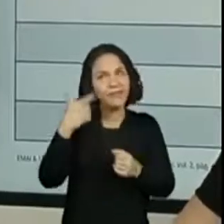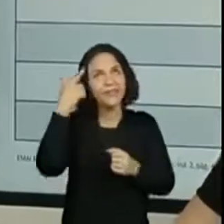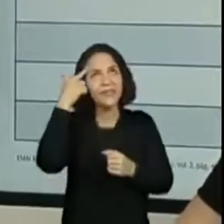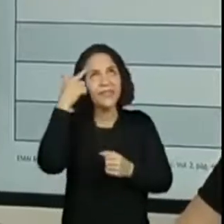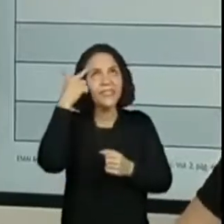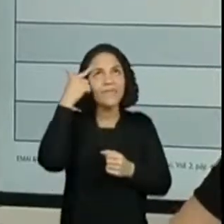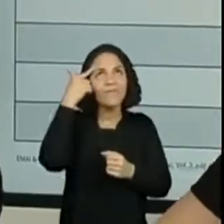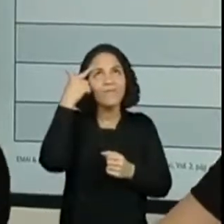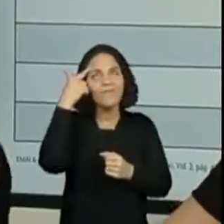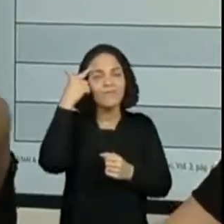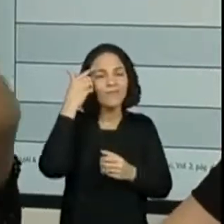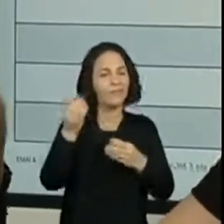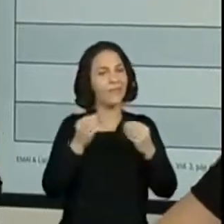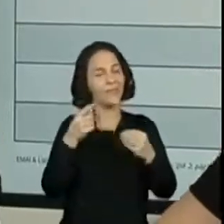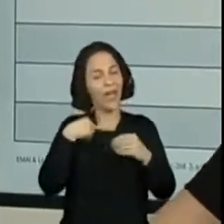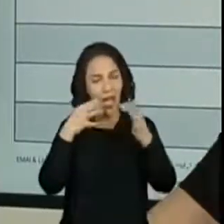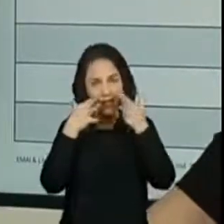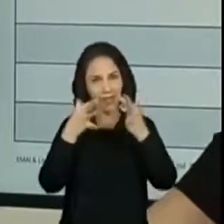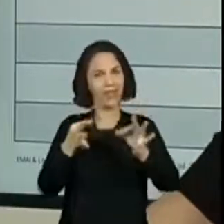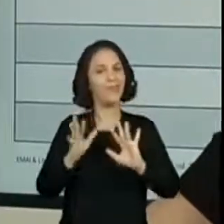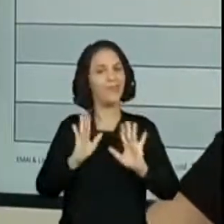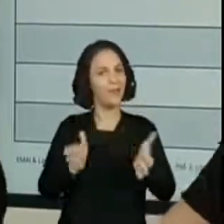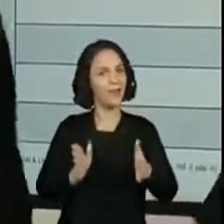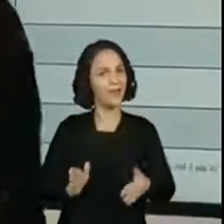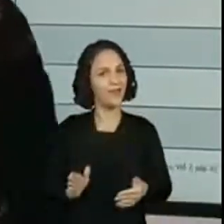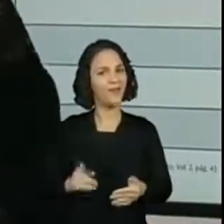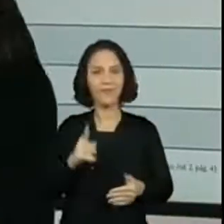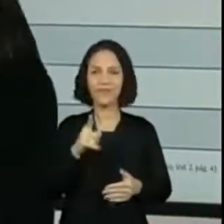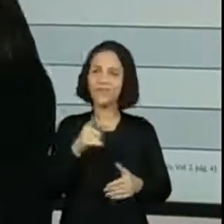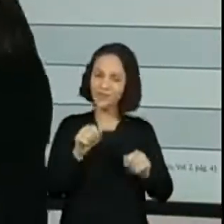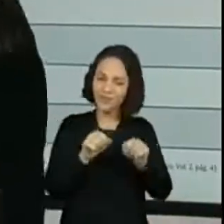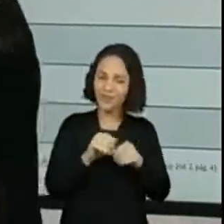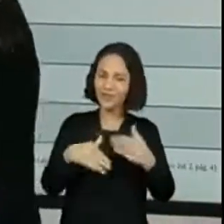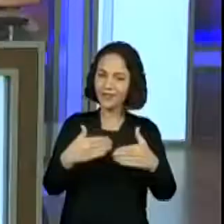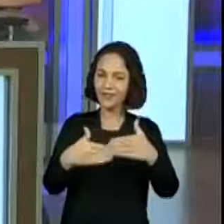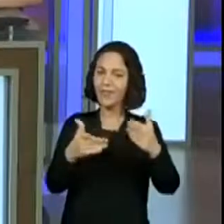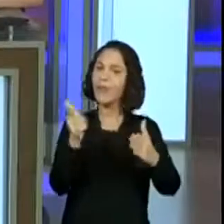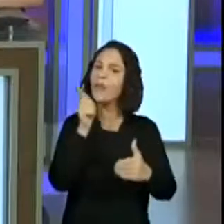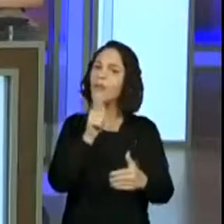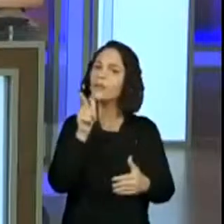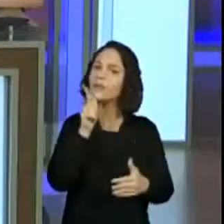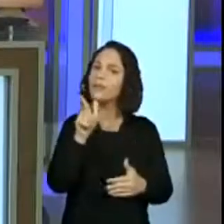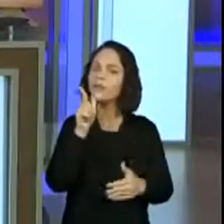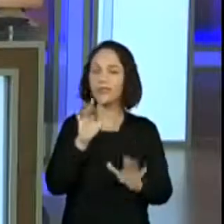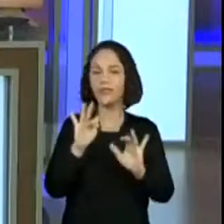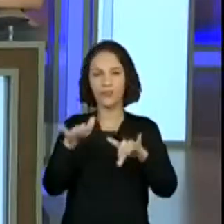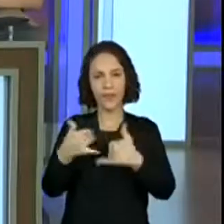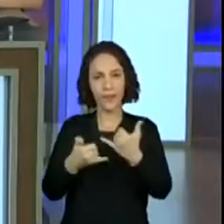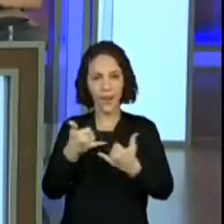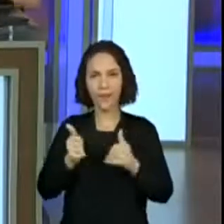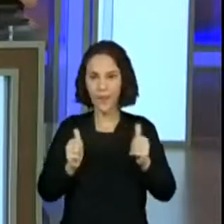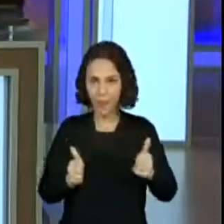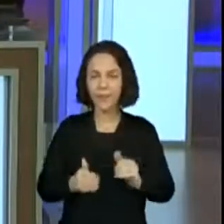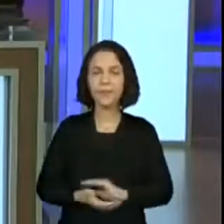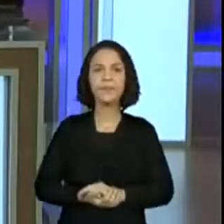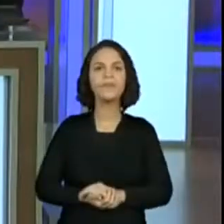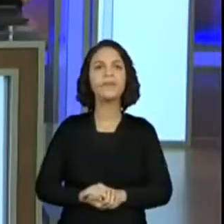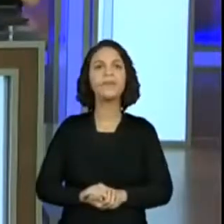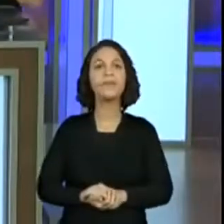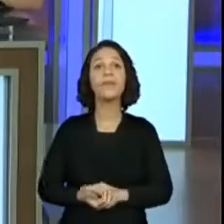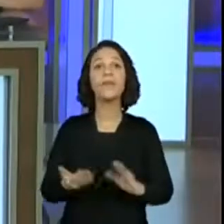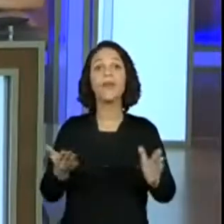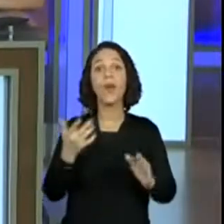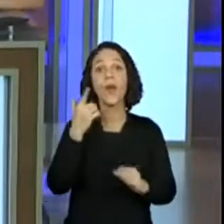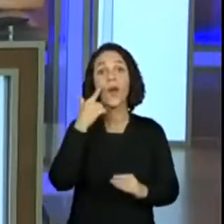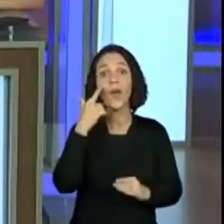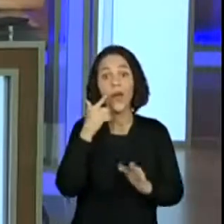aí bem atentos, não é? Para vocês conseguirem fazer aí no final o joguinho, tá bom? Uhum. Agora a gente